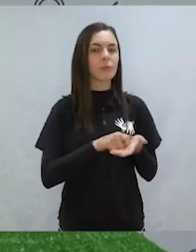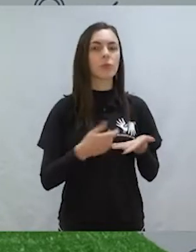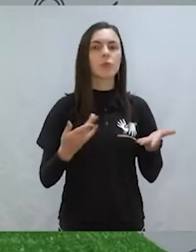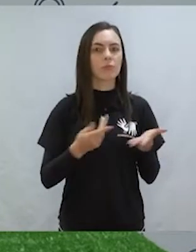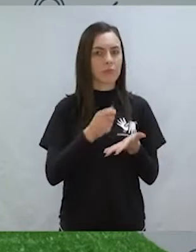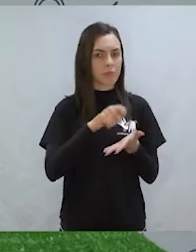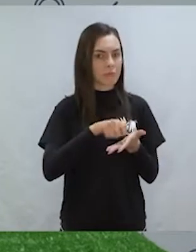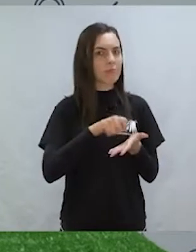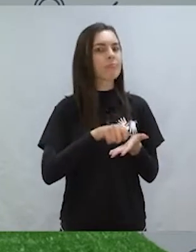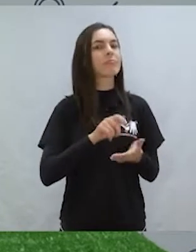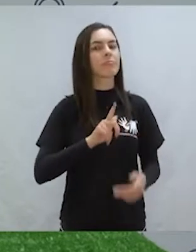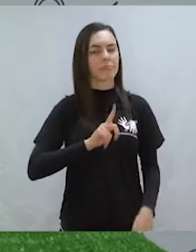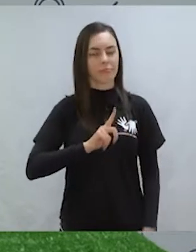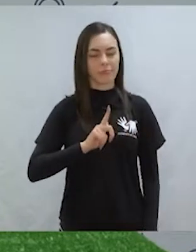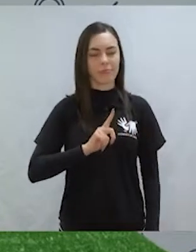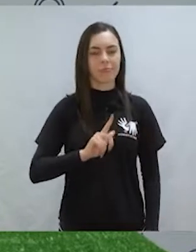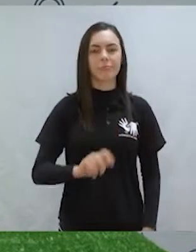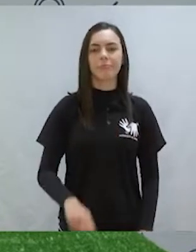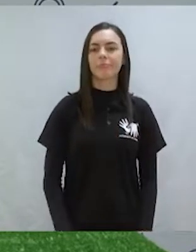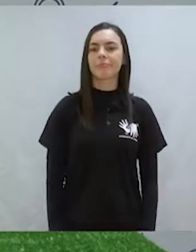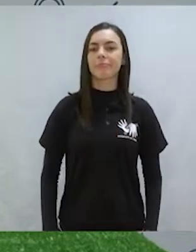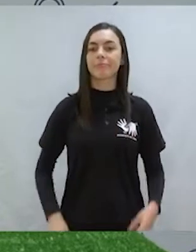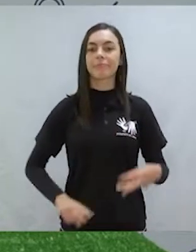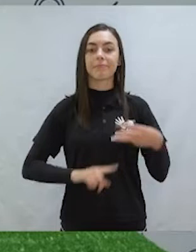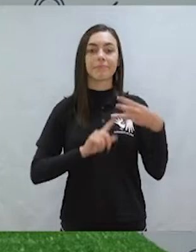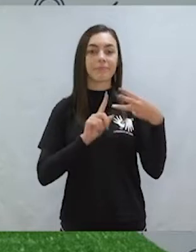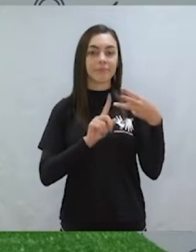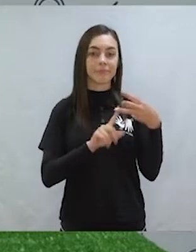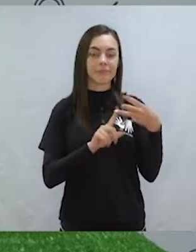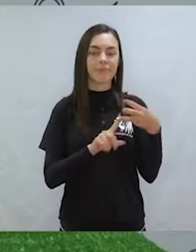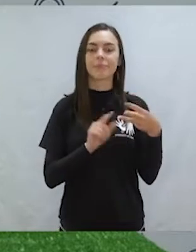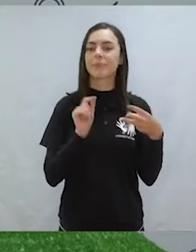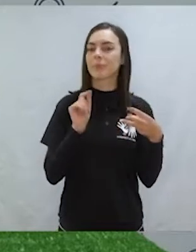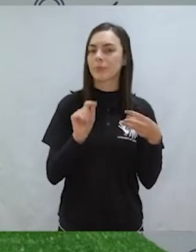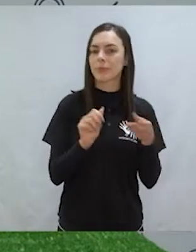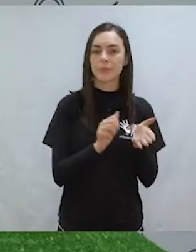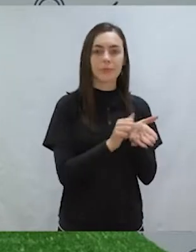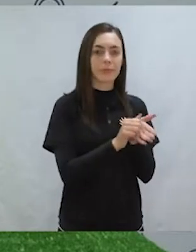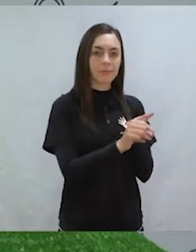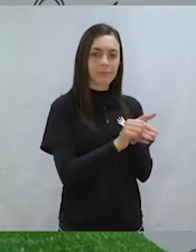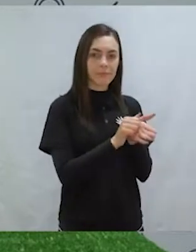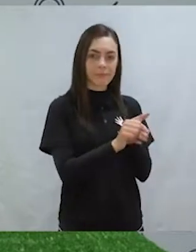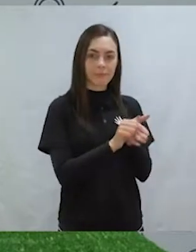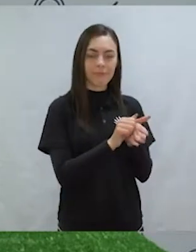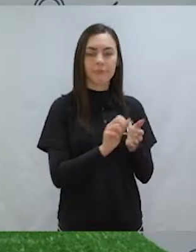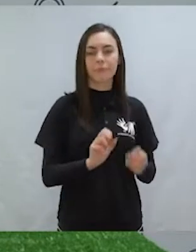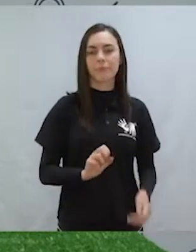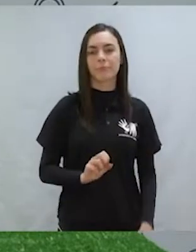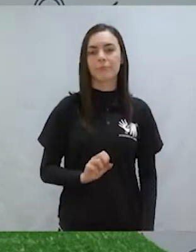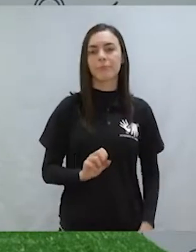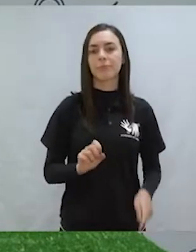nós temos registro também. Vocês irão precisar do que mais? De borracha